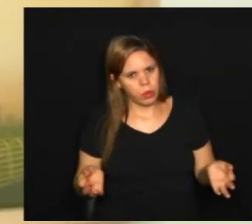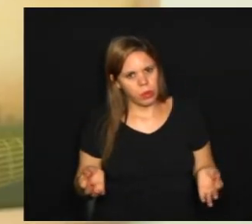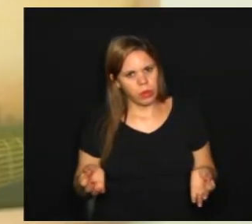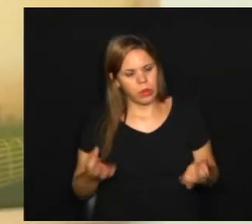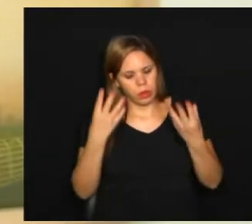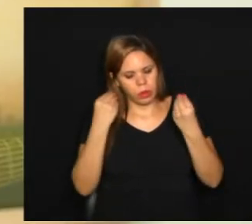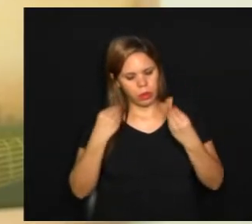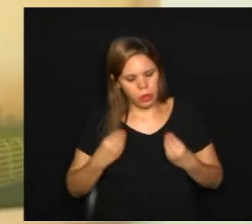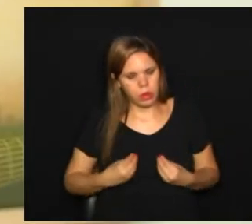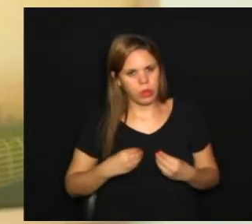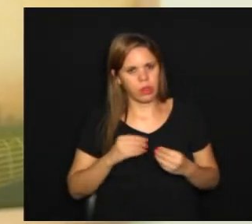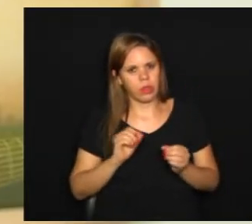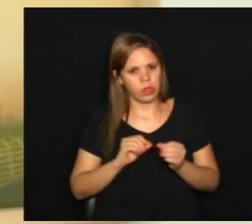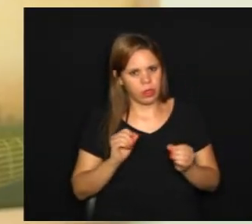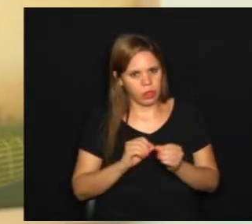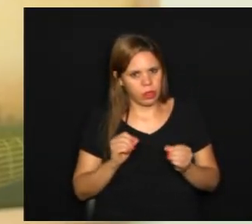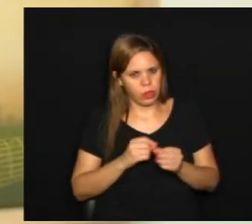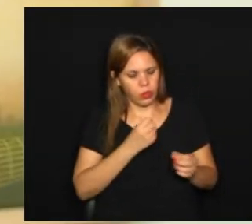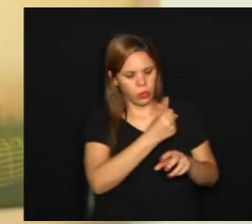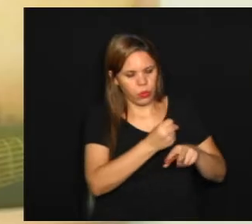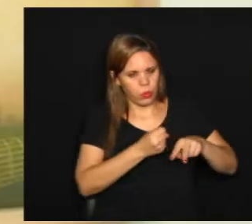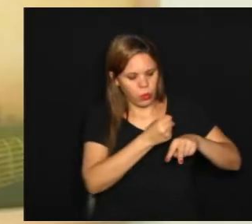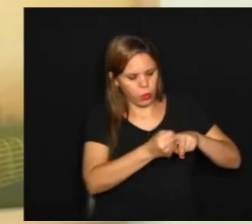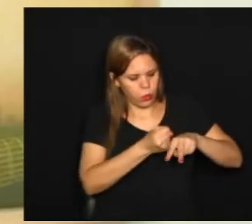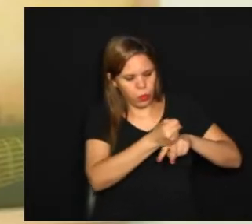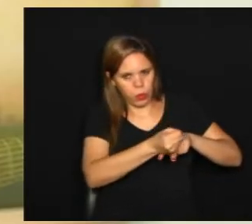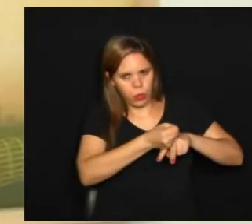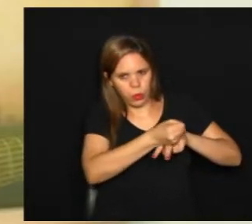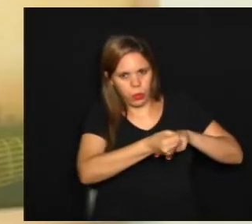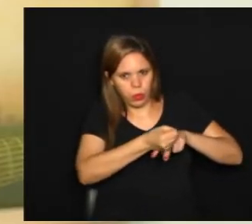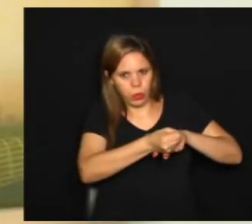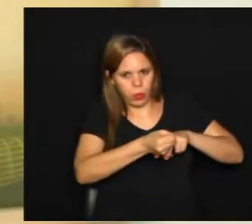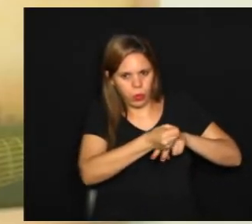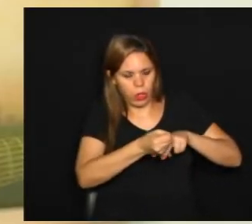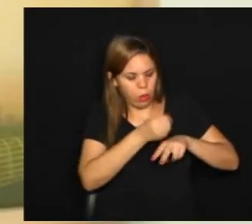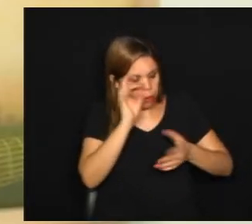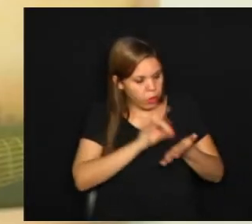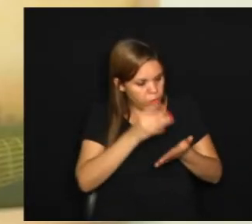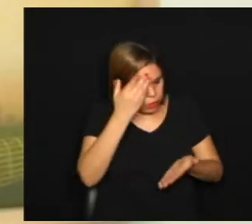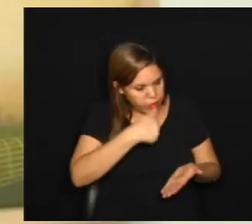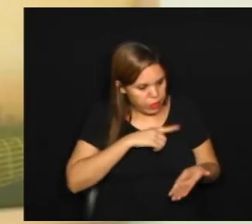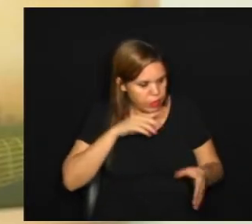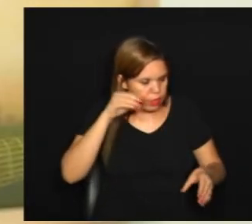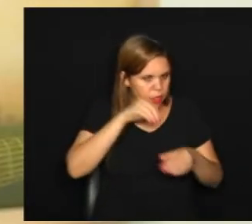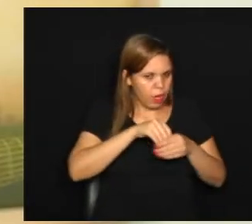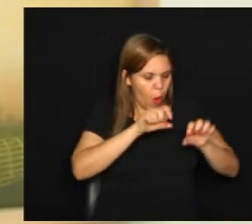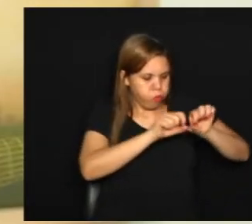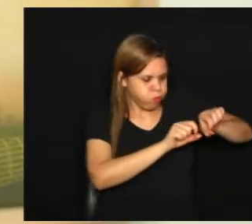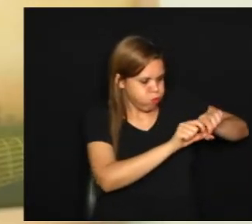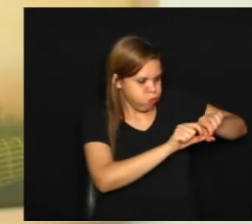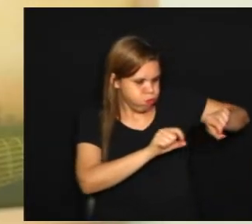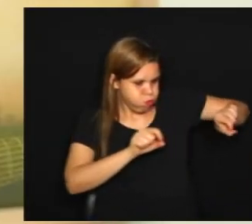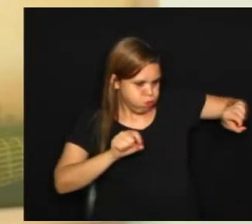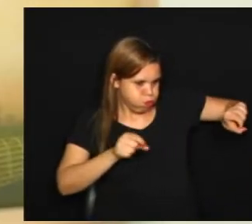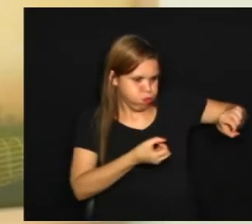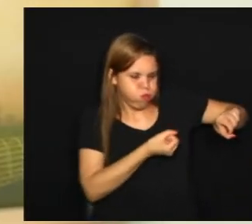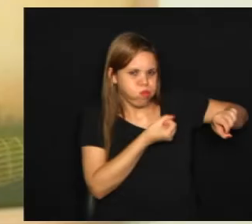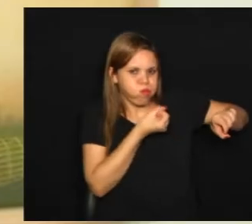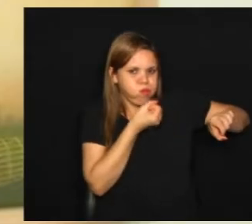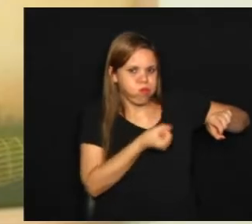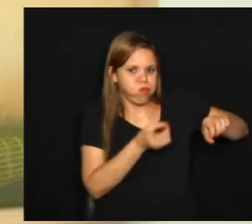maneira rápida, é o primeiro sintoma clássico mesmo da trombose. Então, sempre procurar um médico para chegar num diagnóstico. E